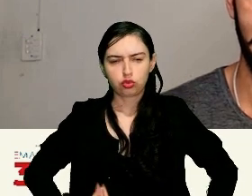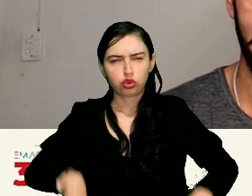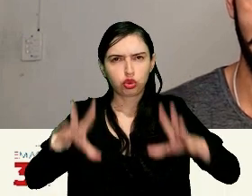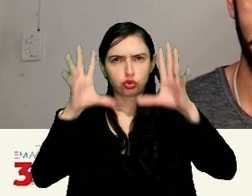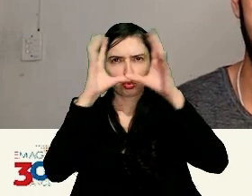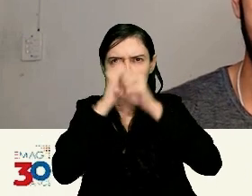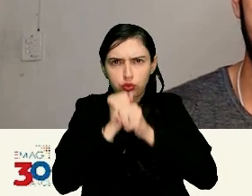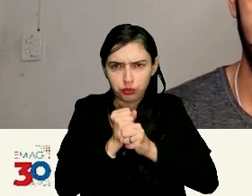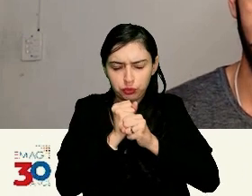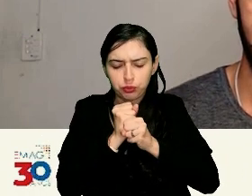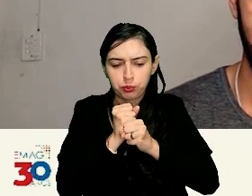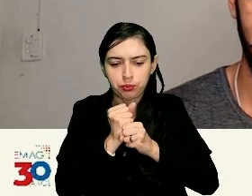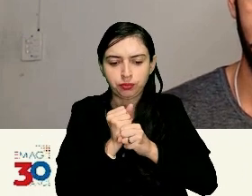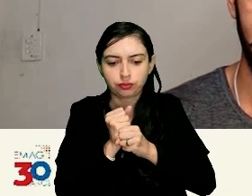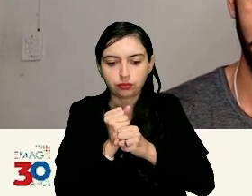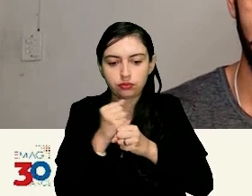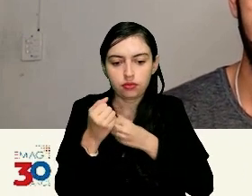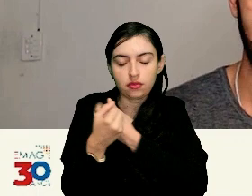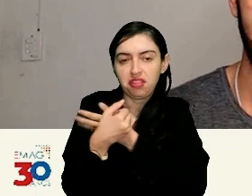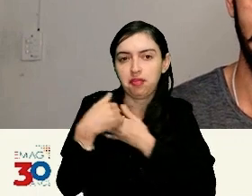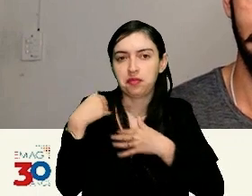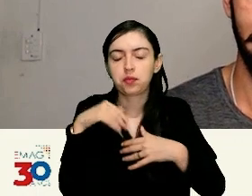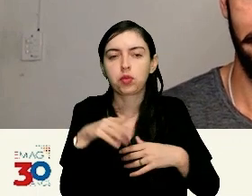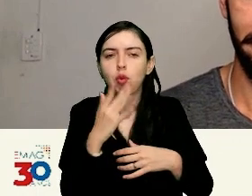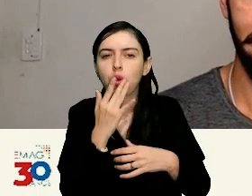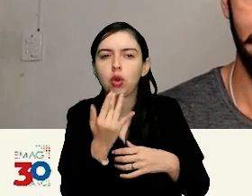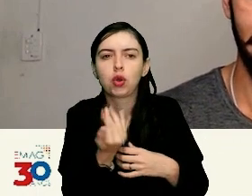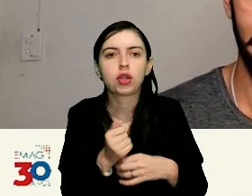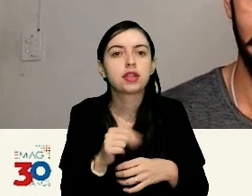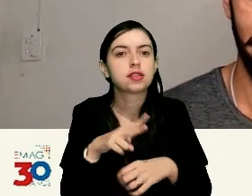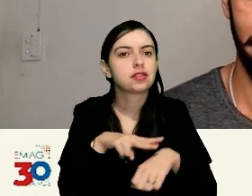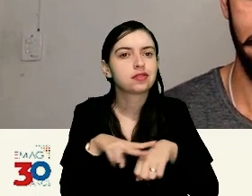com estampas verde, laranja,